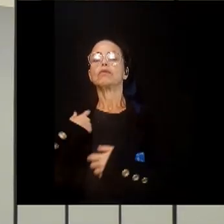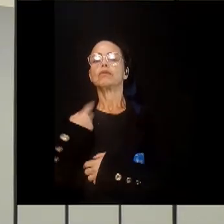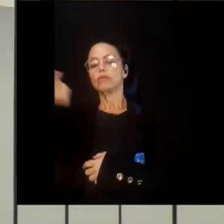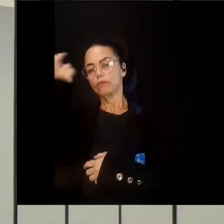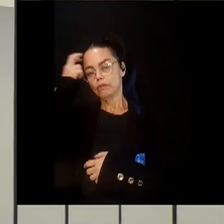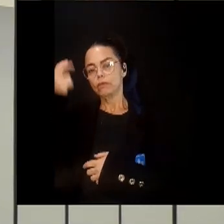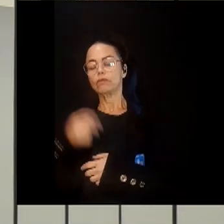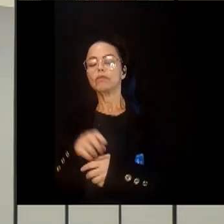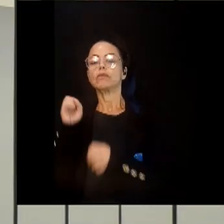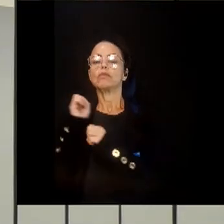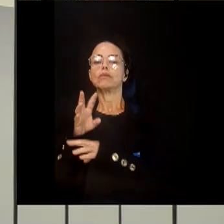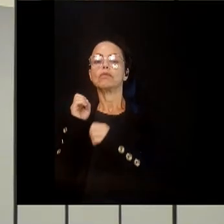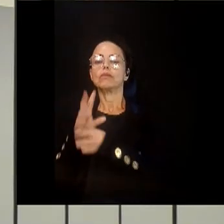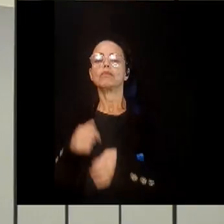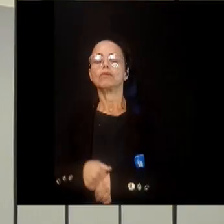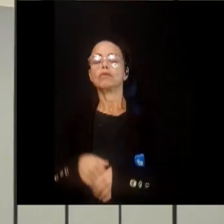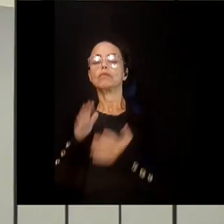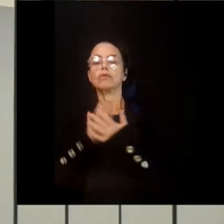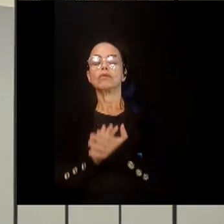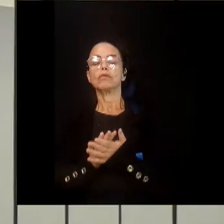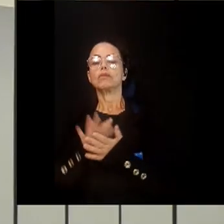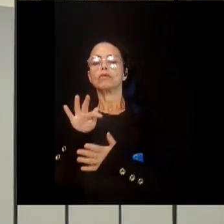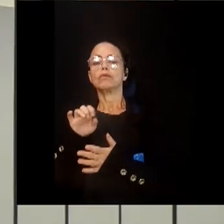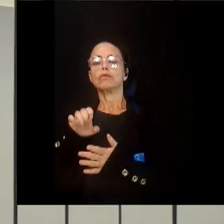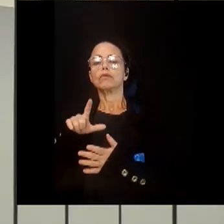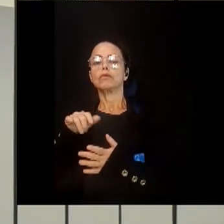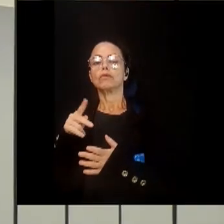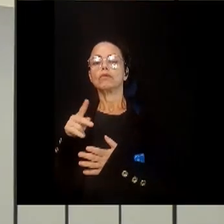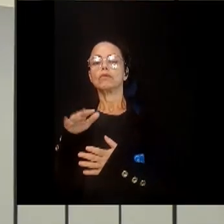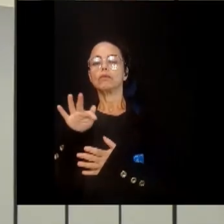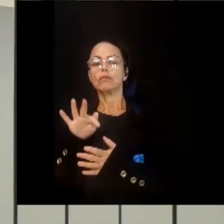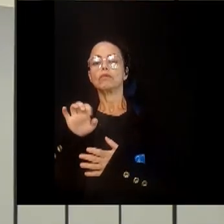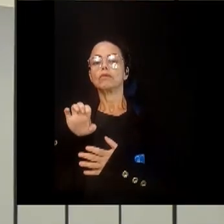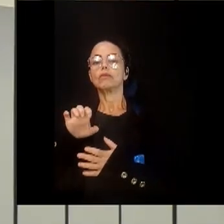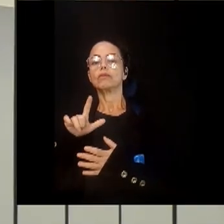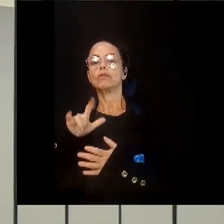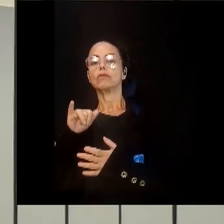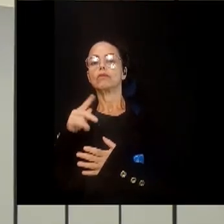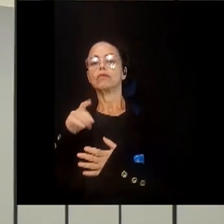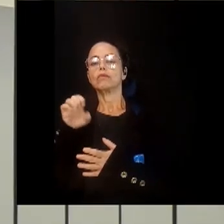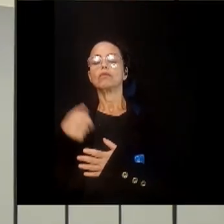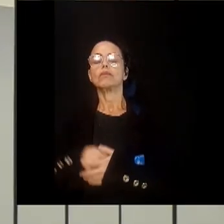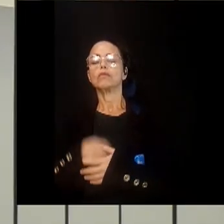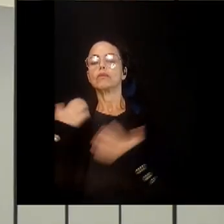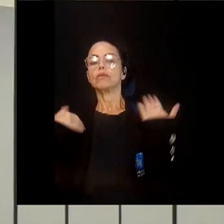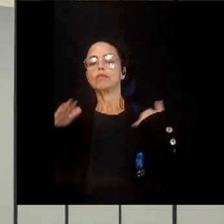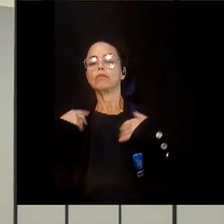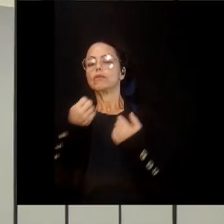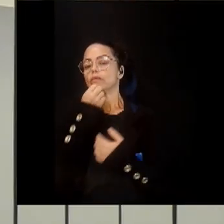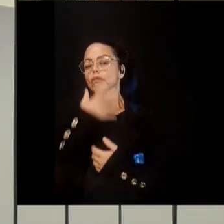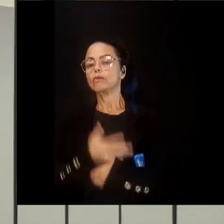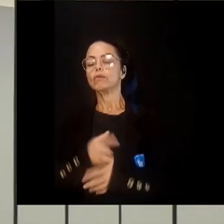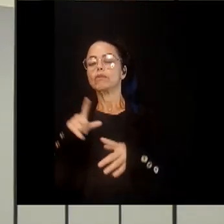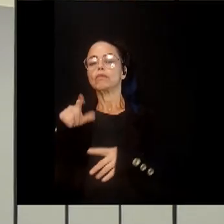ambiental. Repórter Felipe Gomes mostra como o passeio pode ser uma boa opção para toda a família.